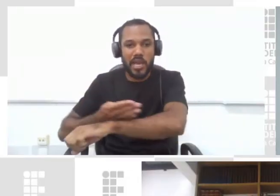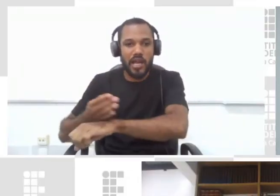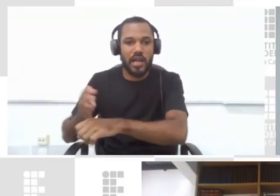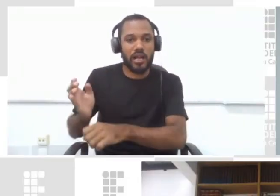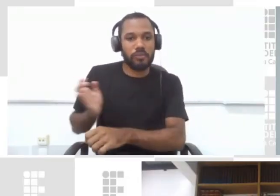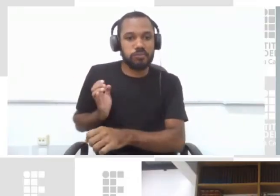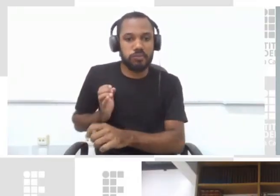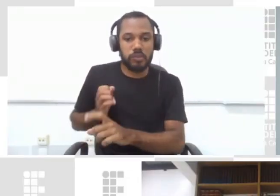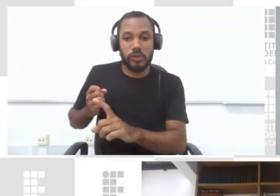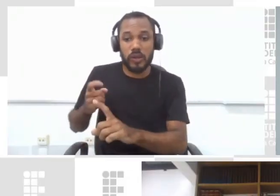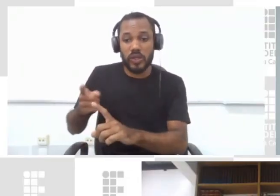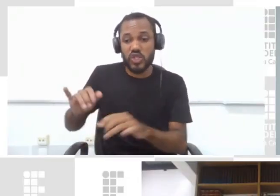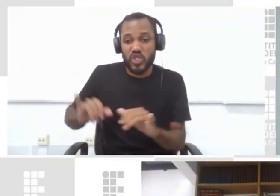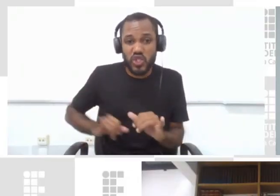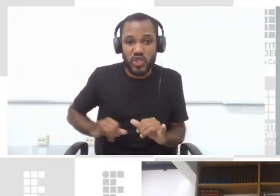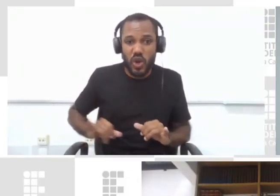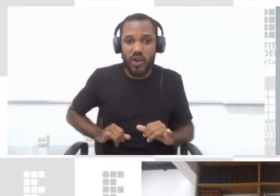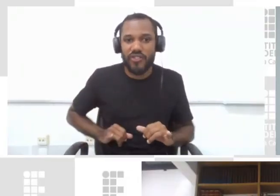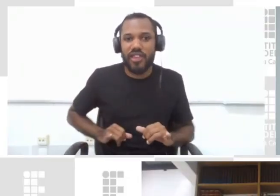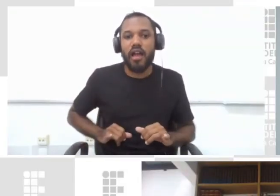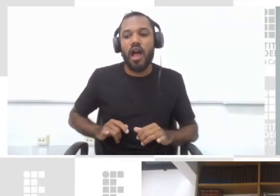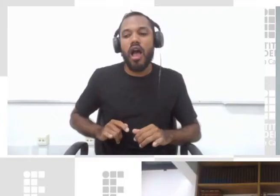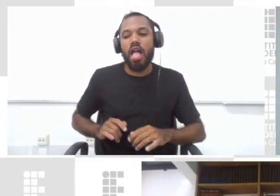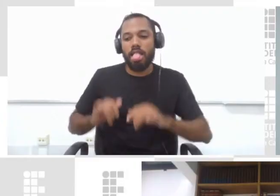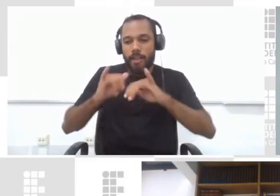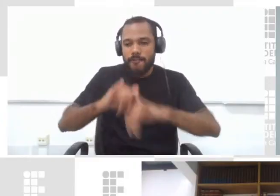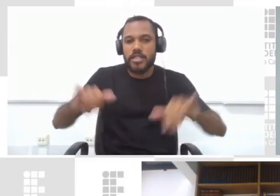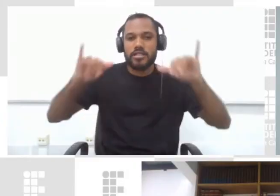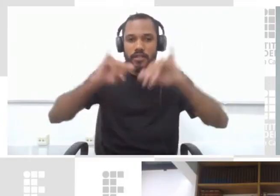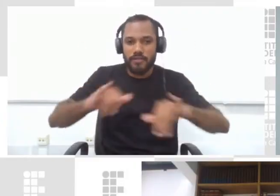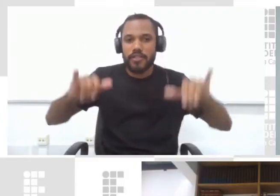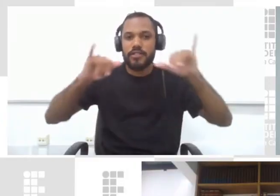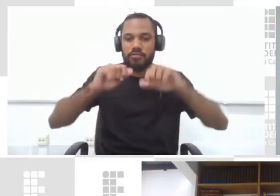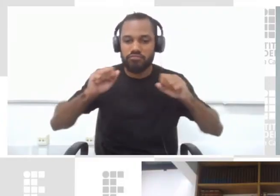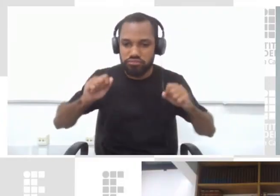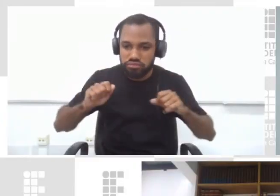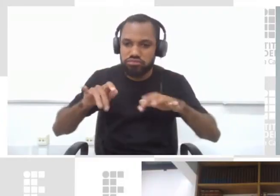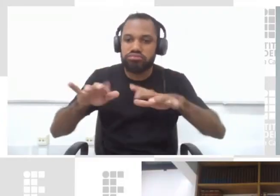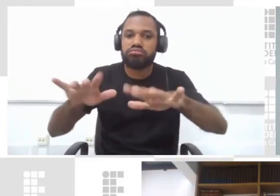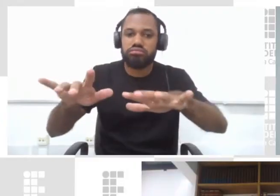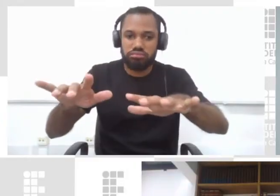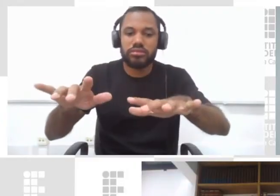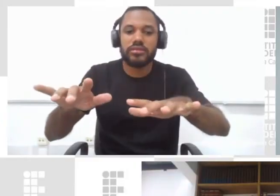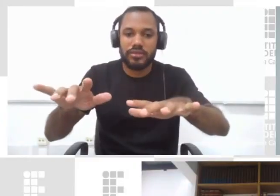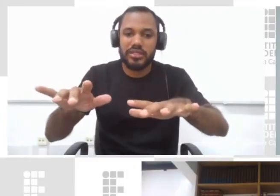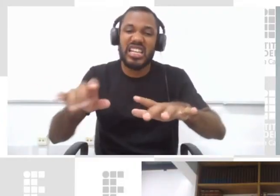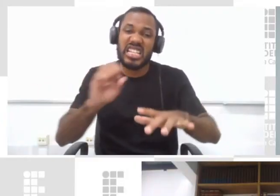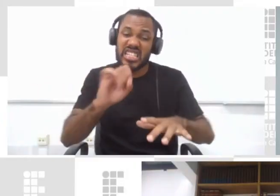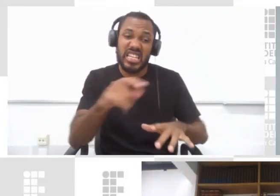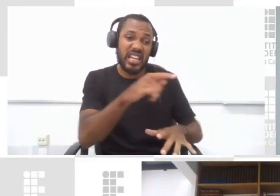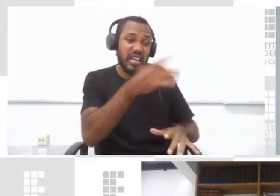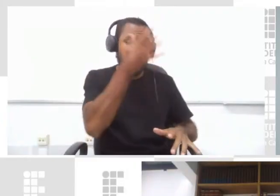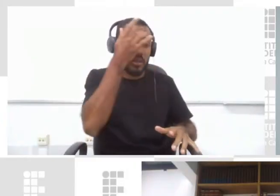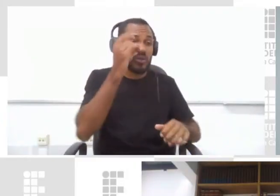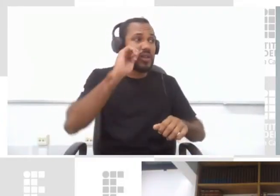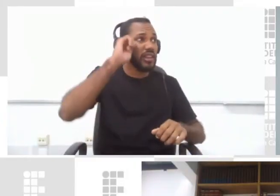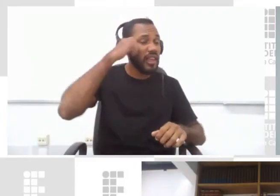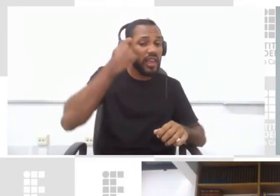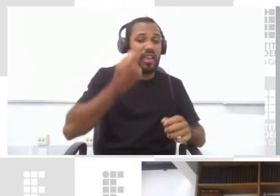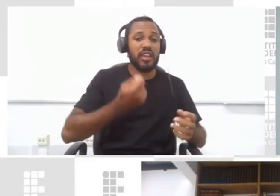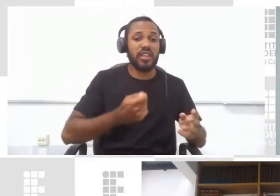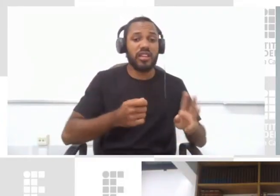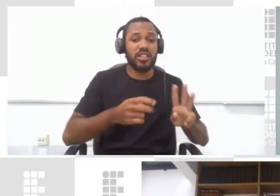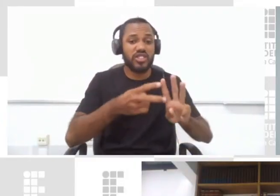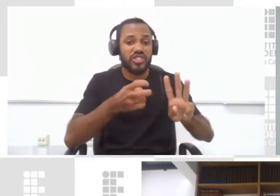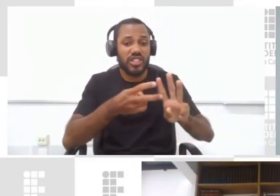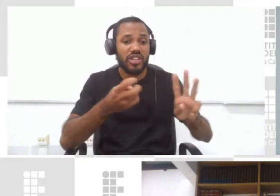muito mais fortemente noticiado, comentado e ressentido, etc., do que quando se trata, por exemplo, de uma população